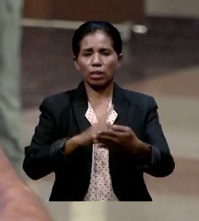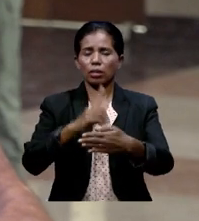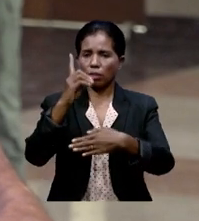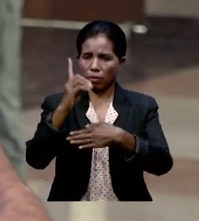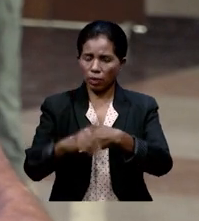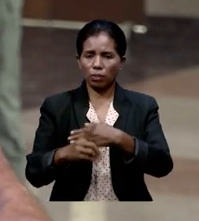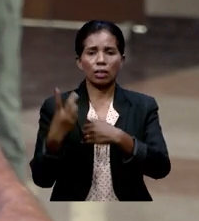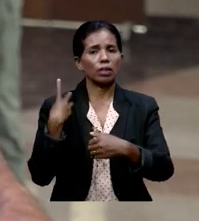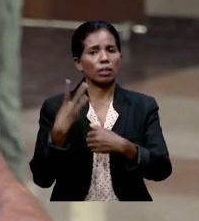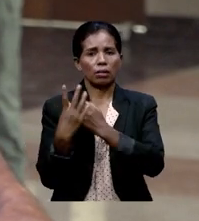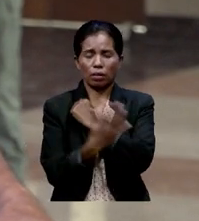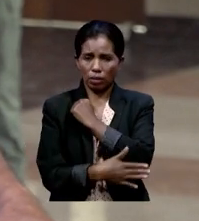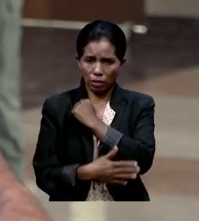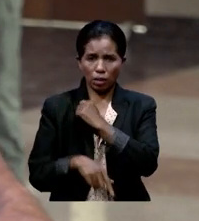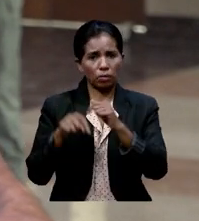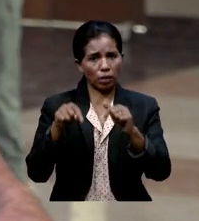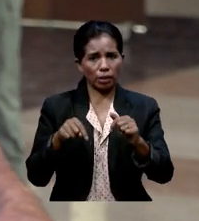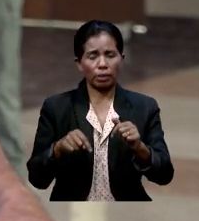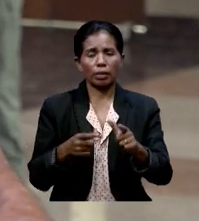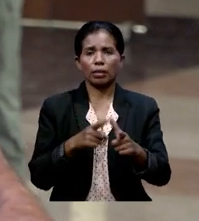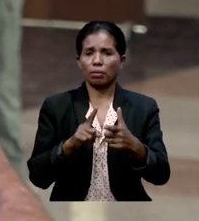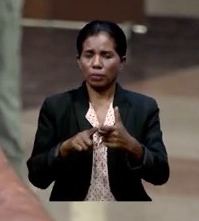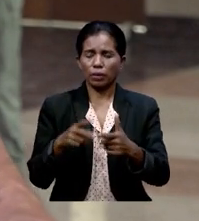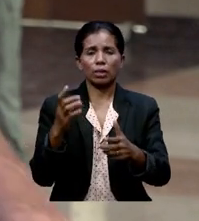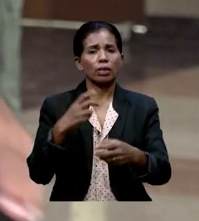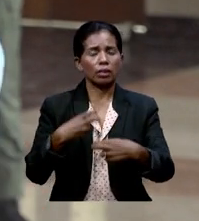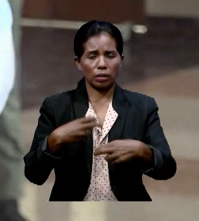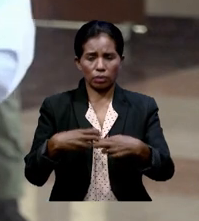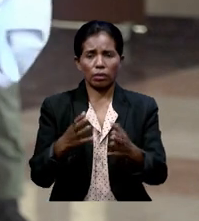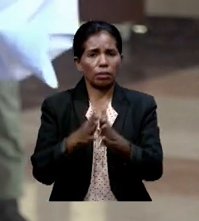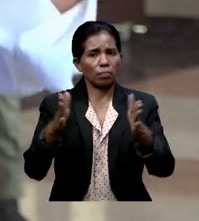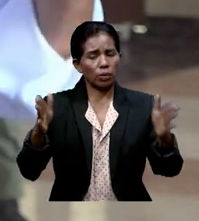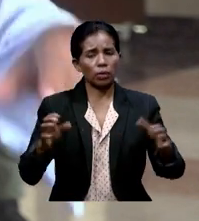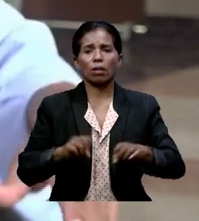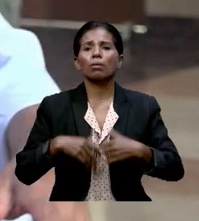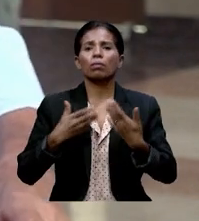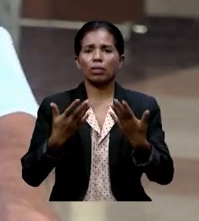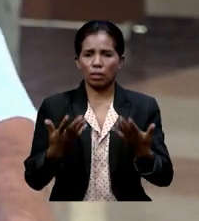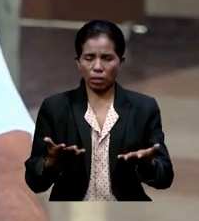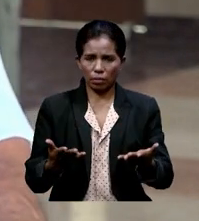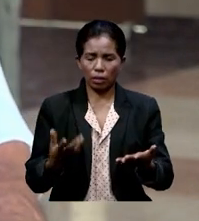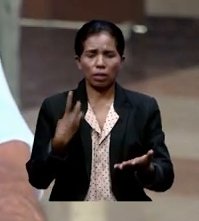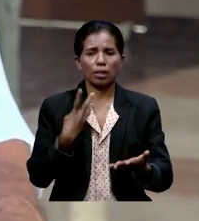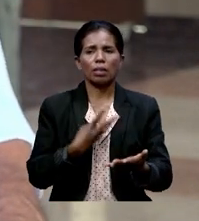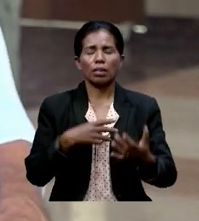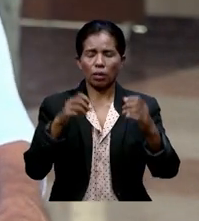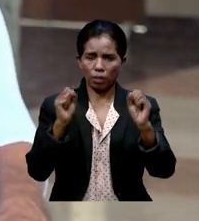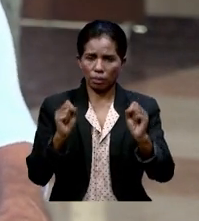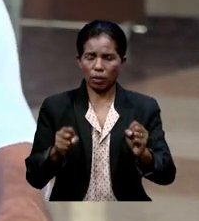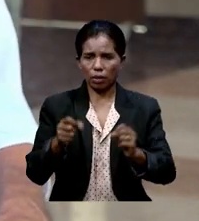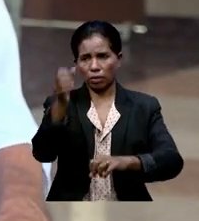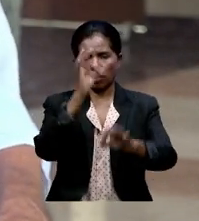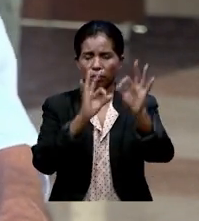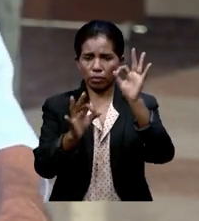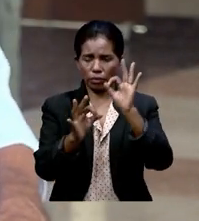Reina, e desafio bote de Silo, e no Sama aqui de Belé, por confiança e